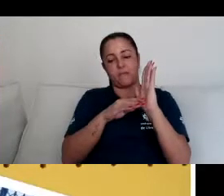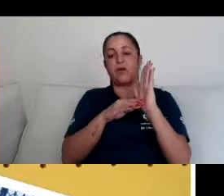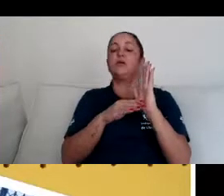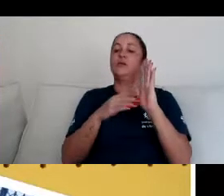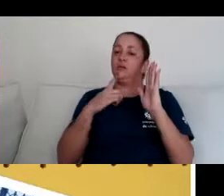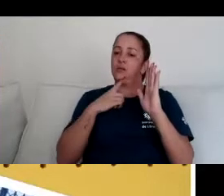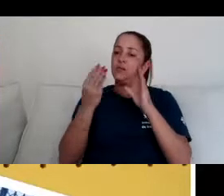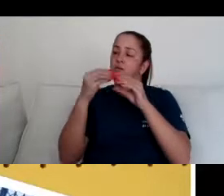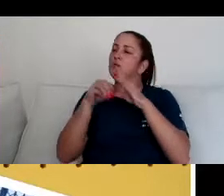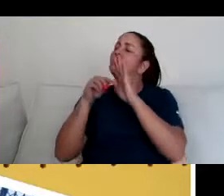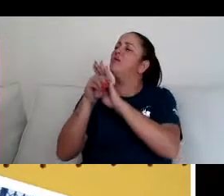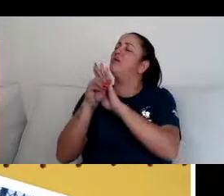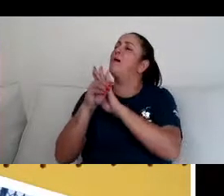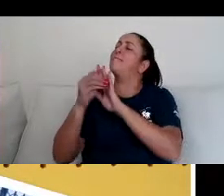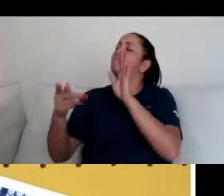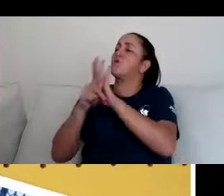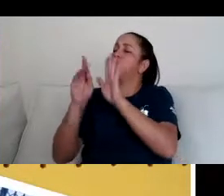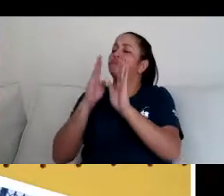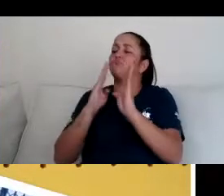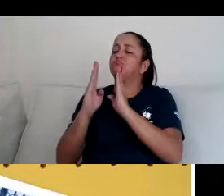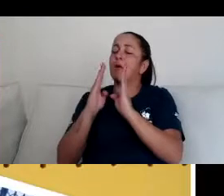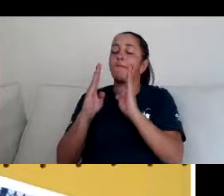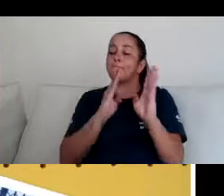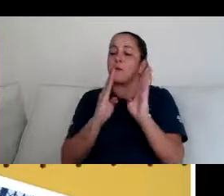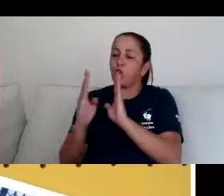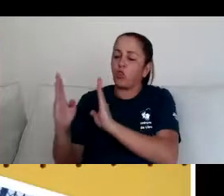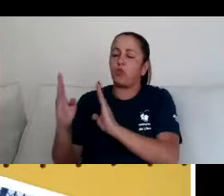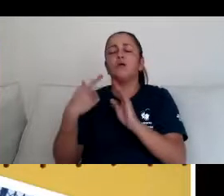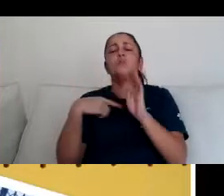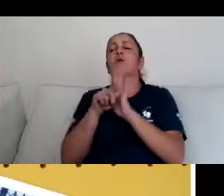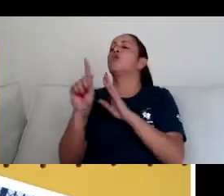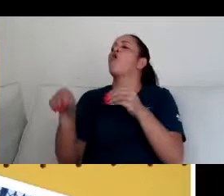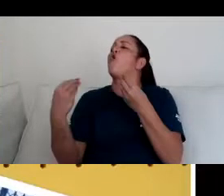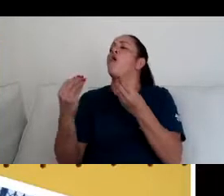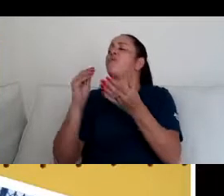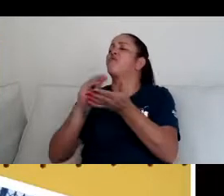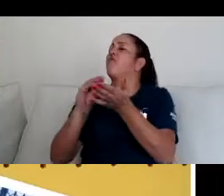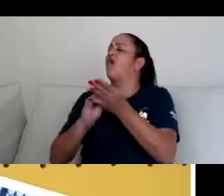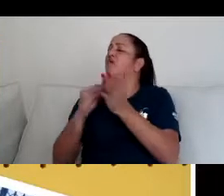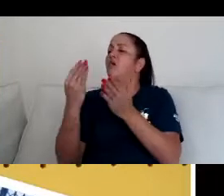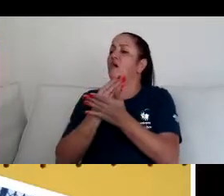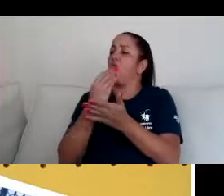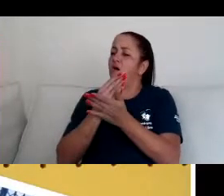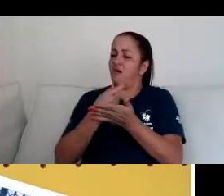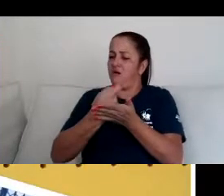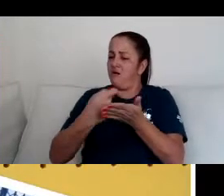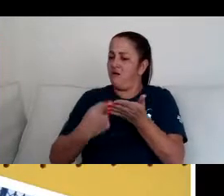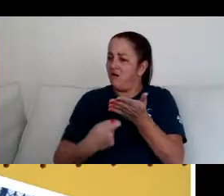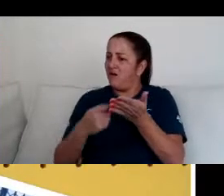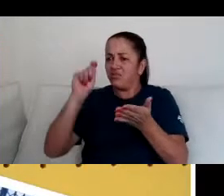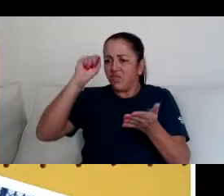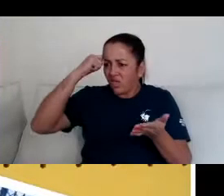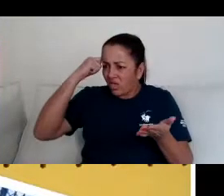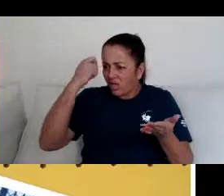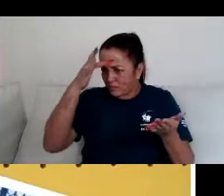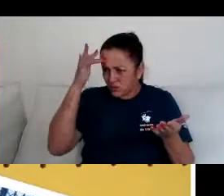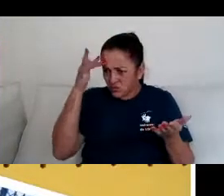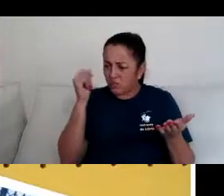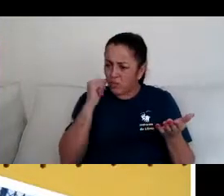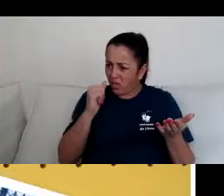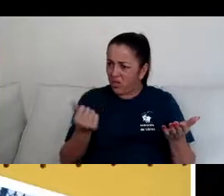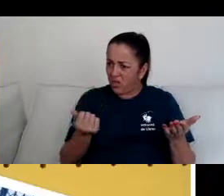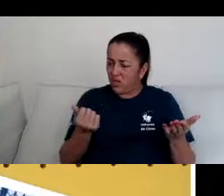desses espaços a respeito da escassez de obras de autoras negras nos acervos. Entre as respostas que recebemos, havia uma